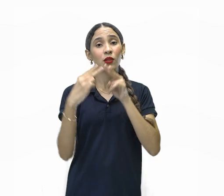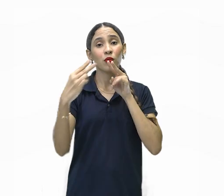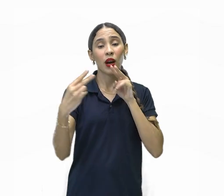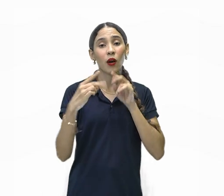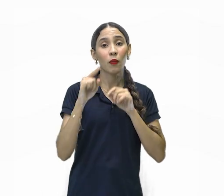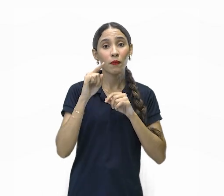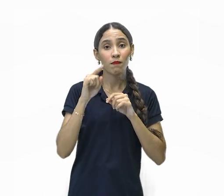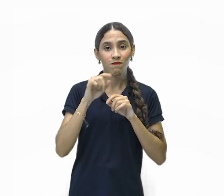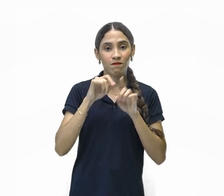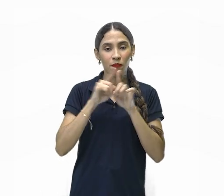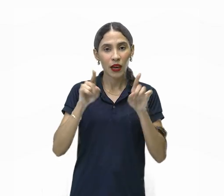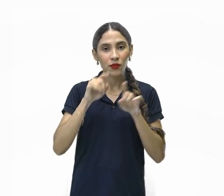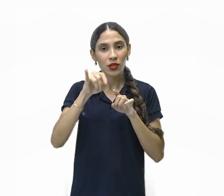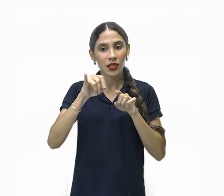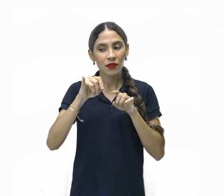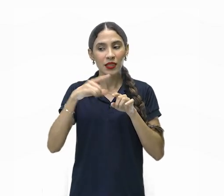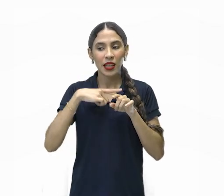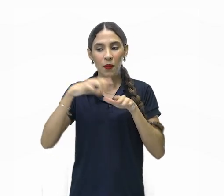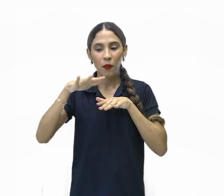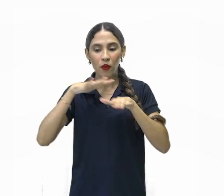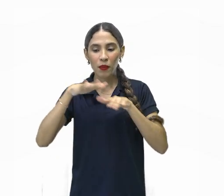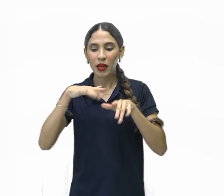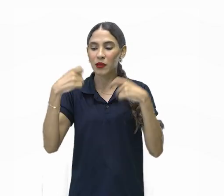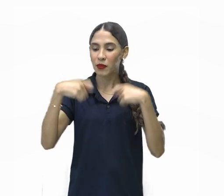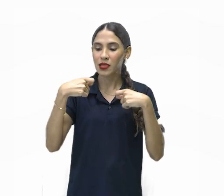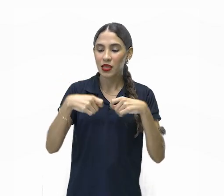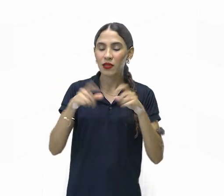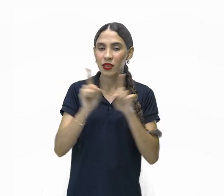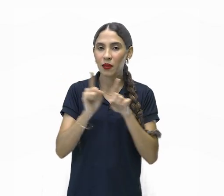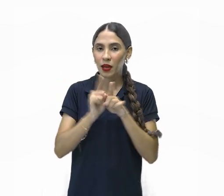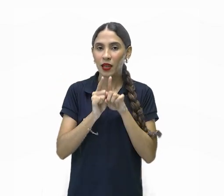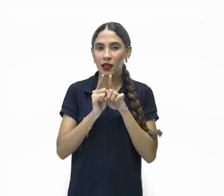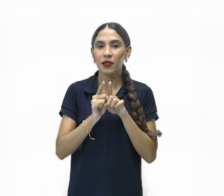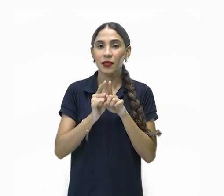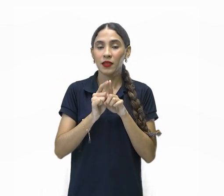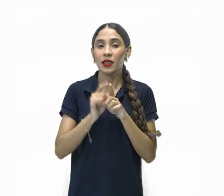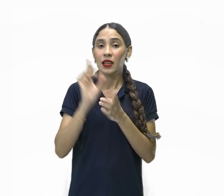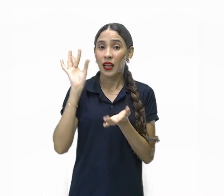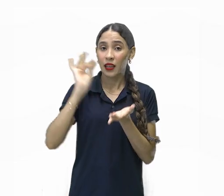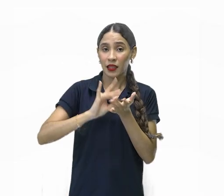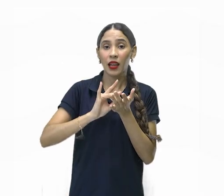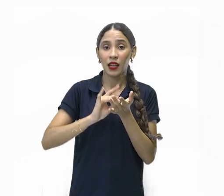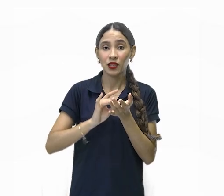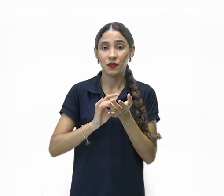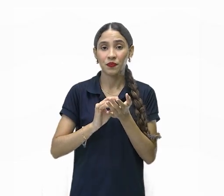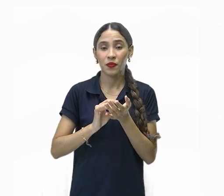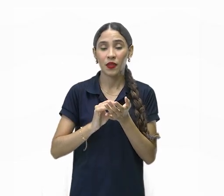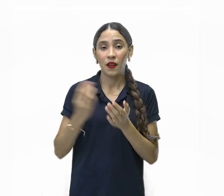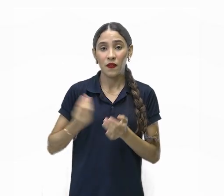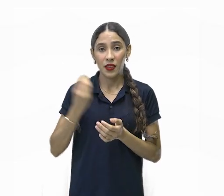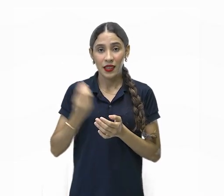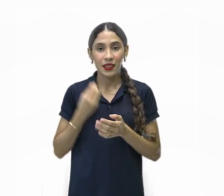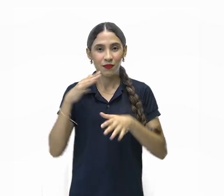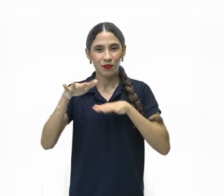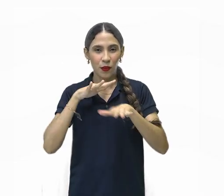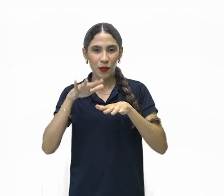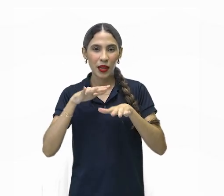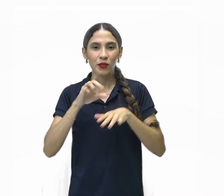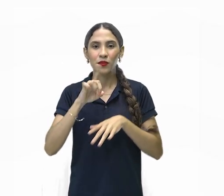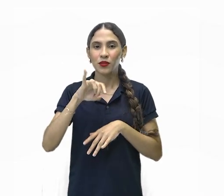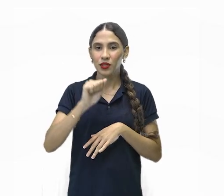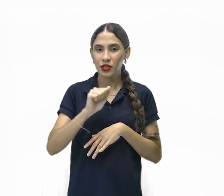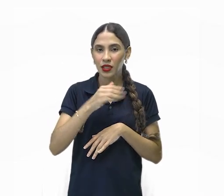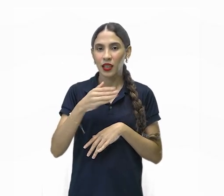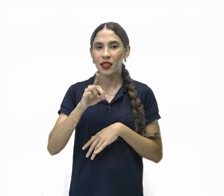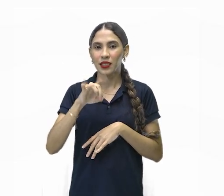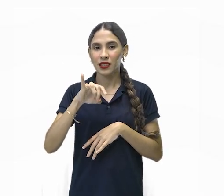você está se movimentando e precisando trazer isso para a sua realidade, nos movimentos do dia a